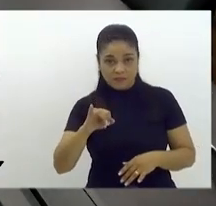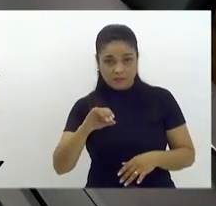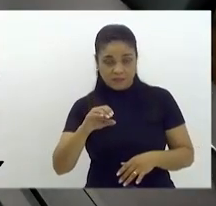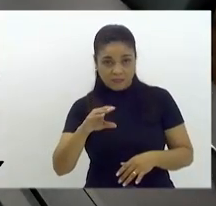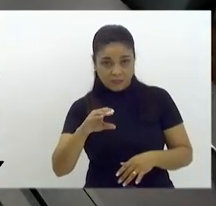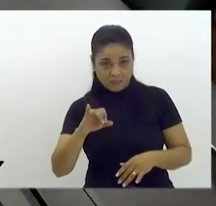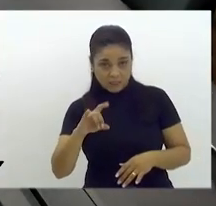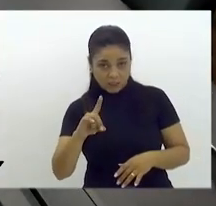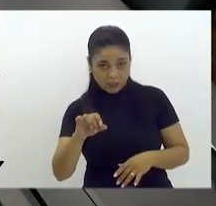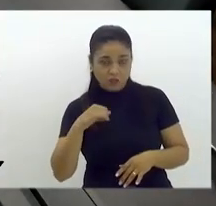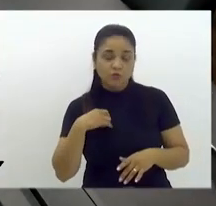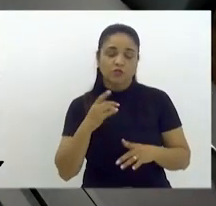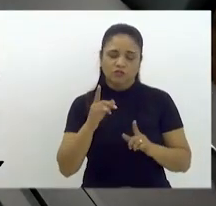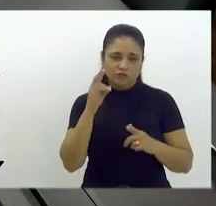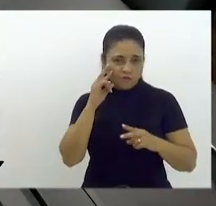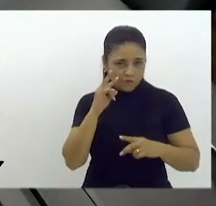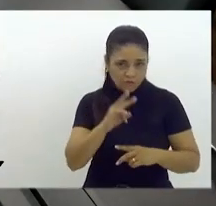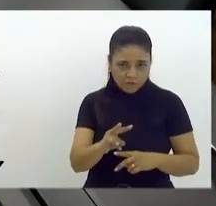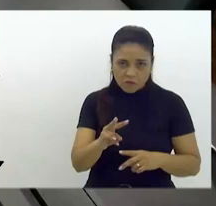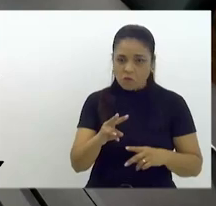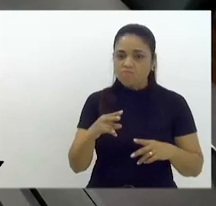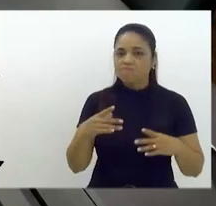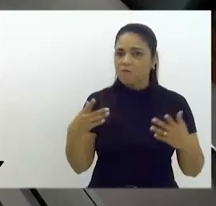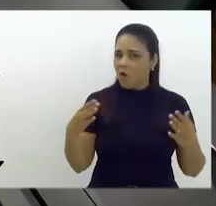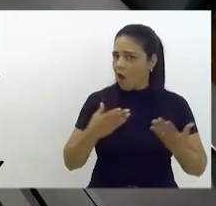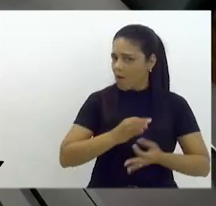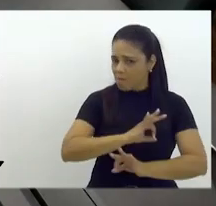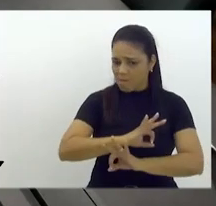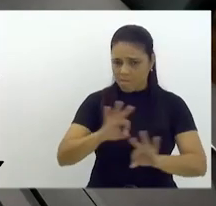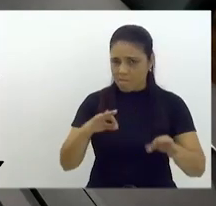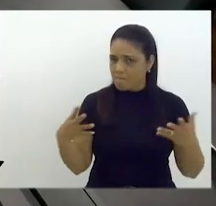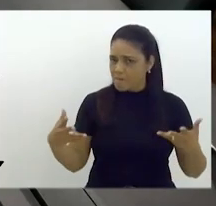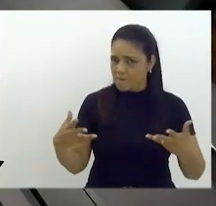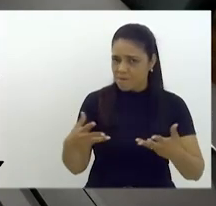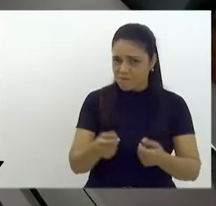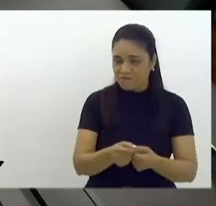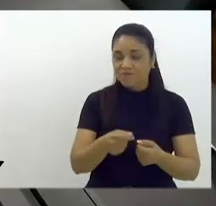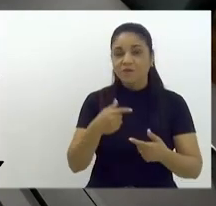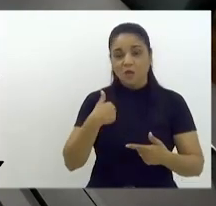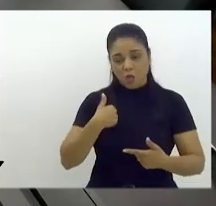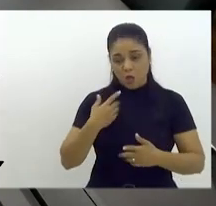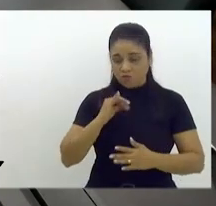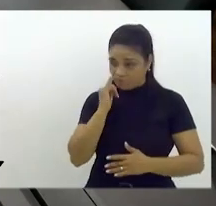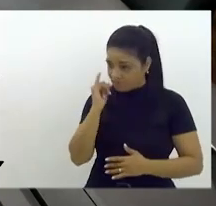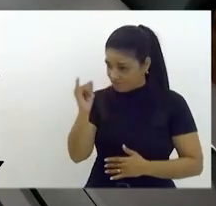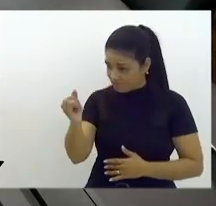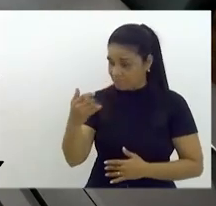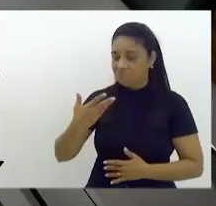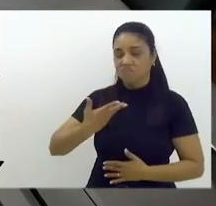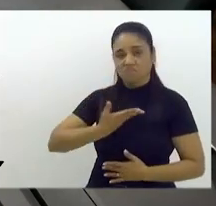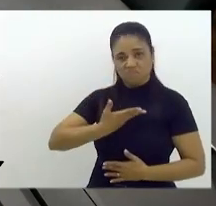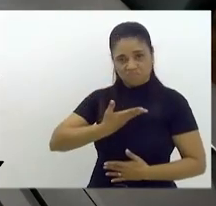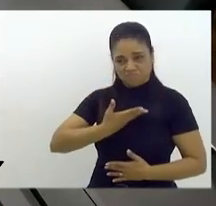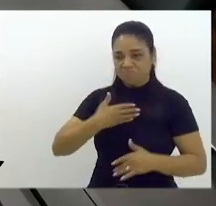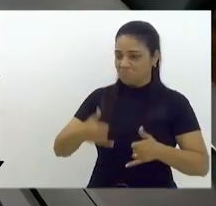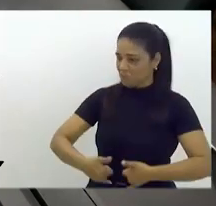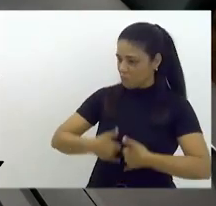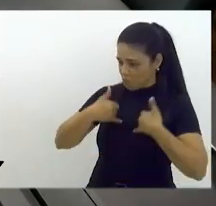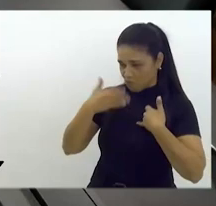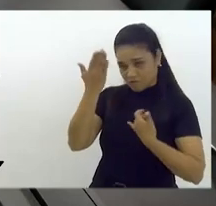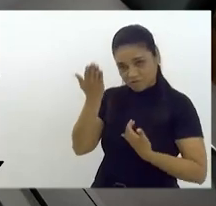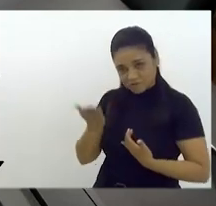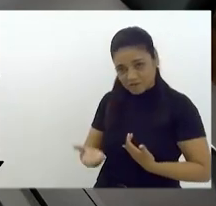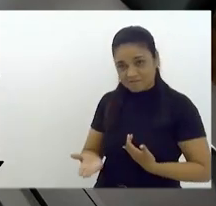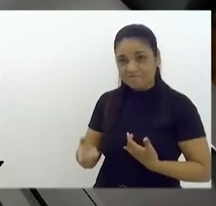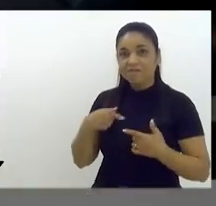assim outro também nós assistimos brilhantemente quero te falar como sua colega o quanto você nos orgulha e ela hoje